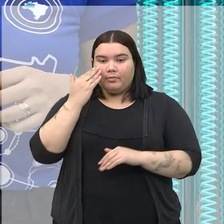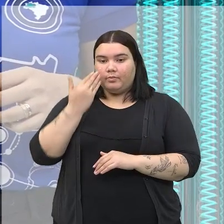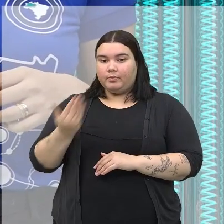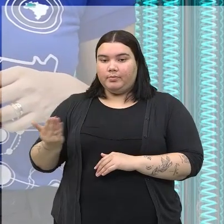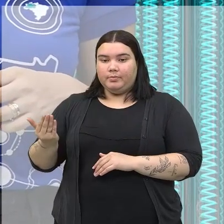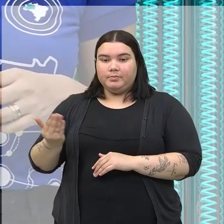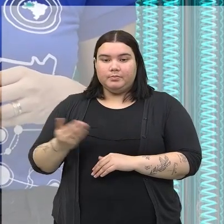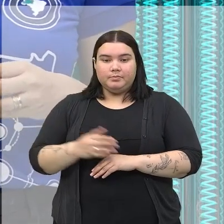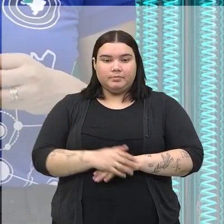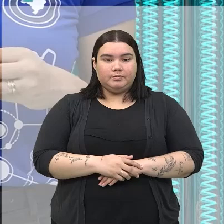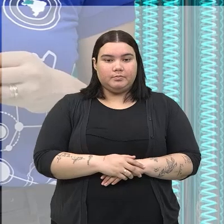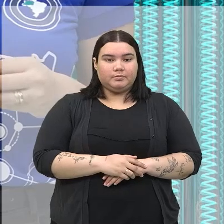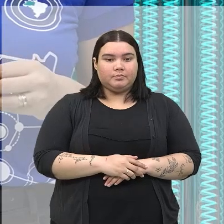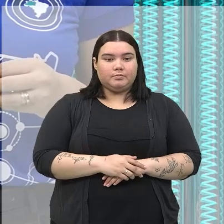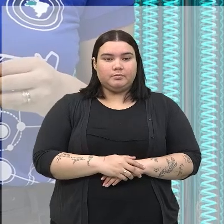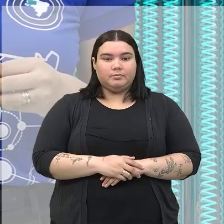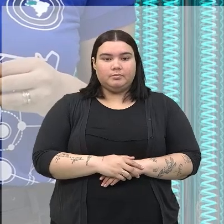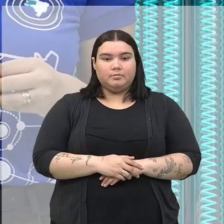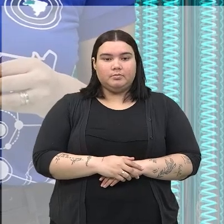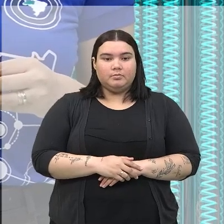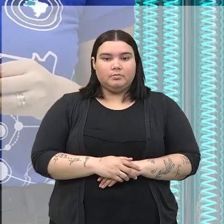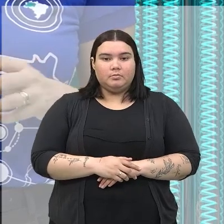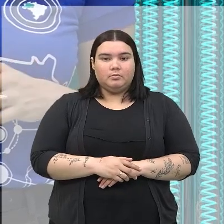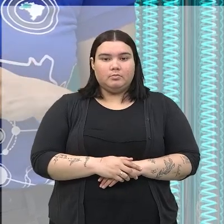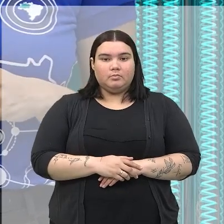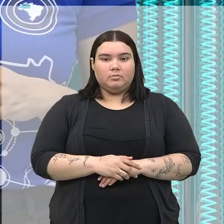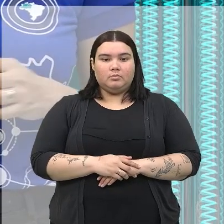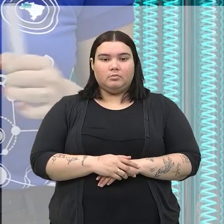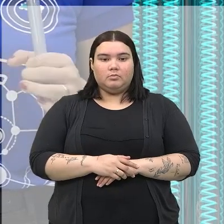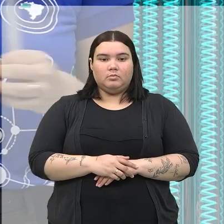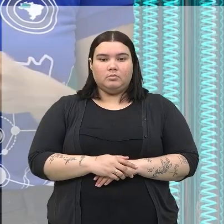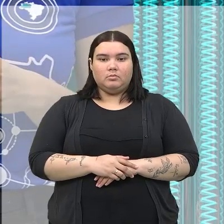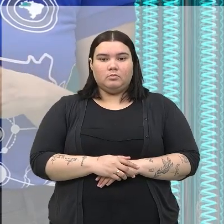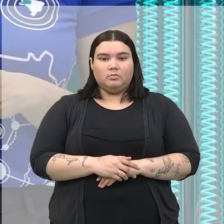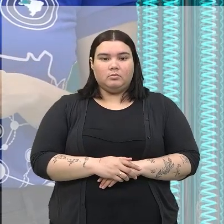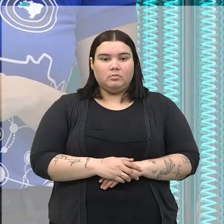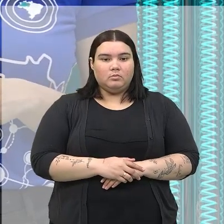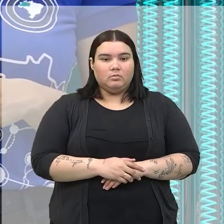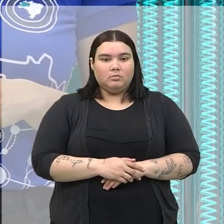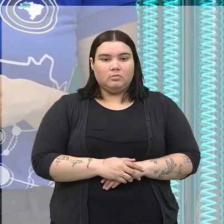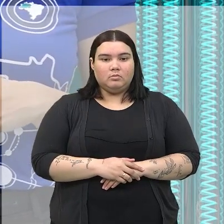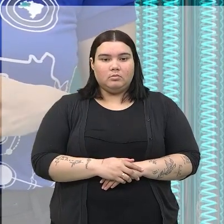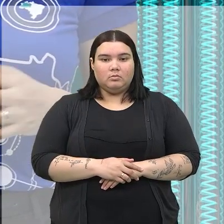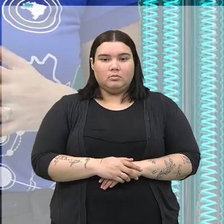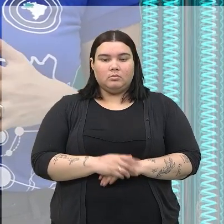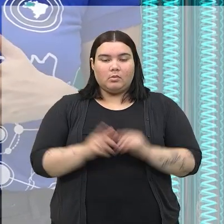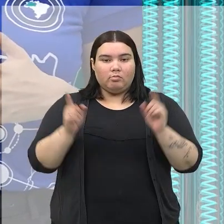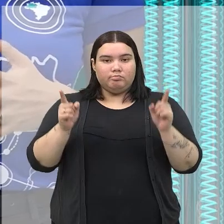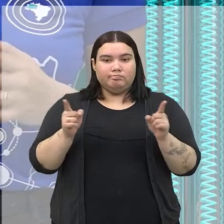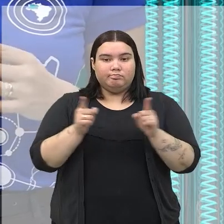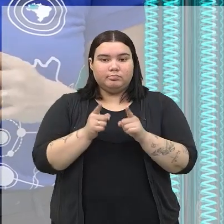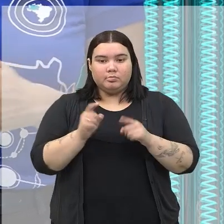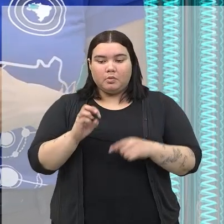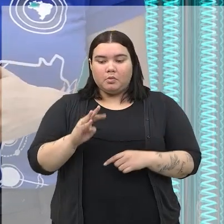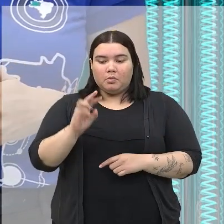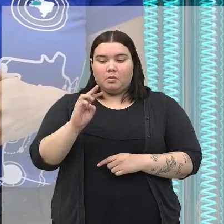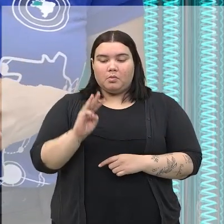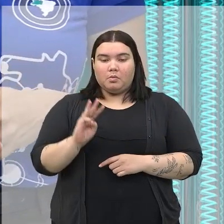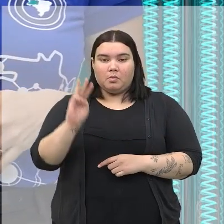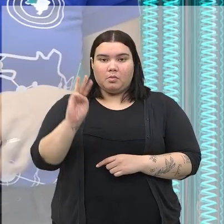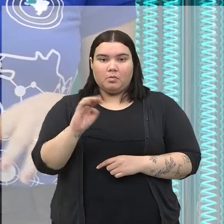concert tomorrow. You'll, né? Tirou o will, reduziu ele. Você vai